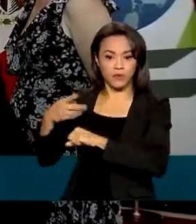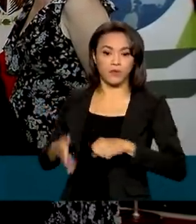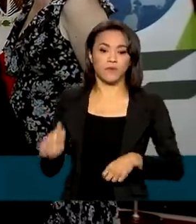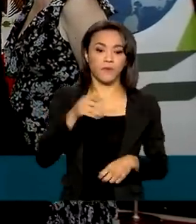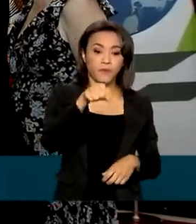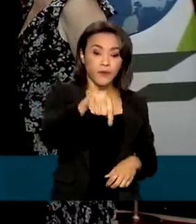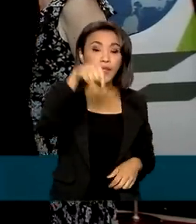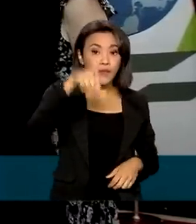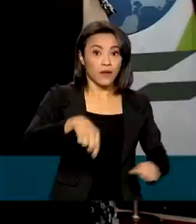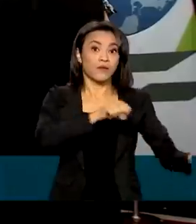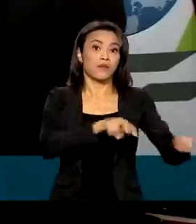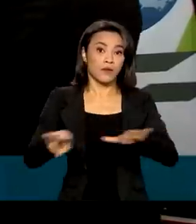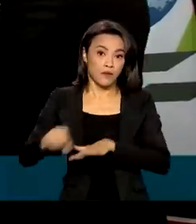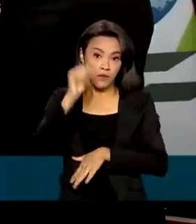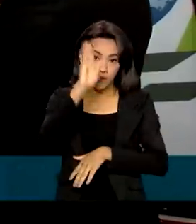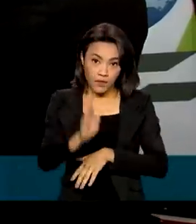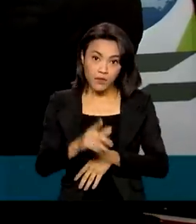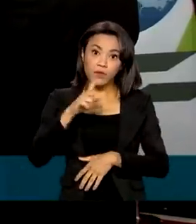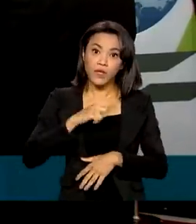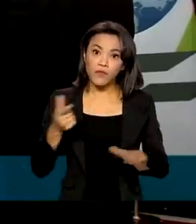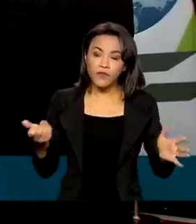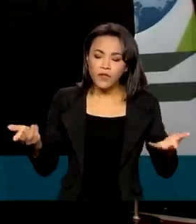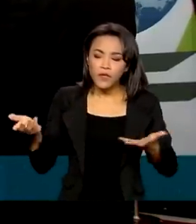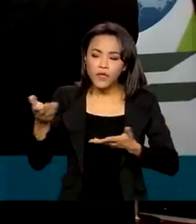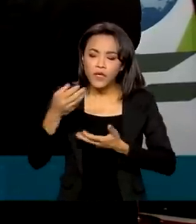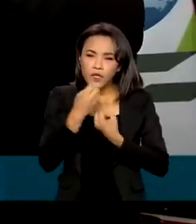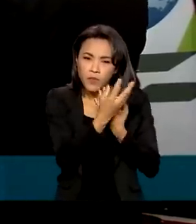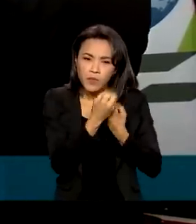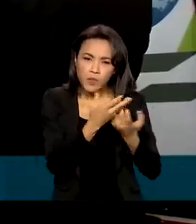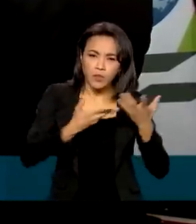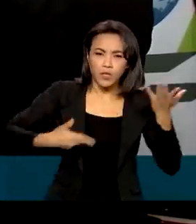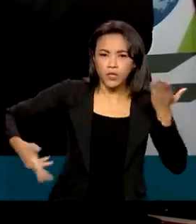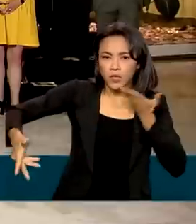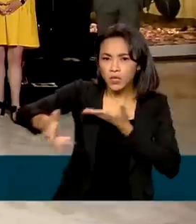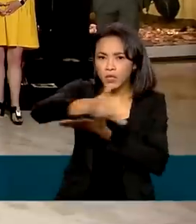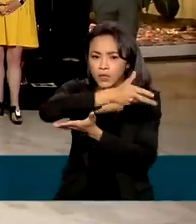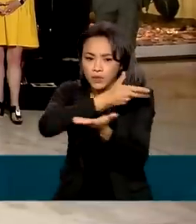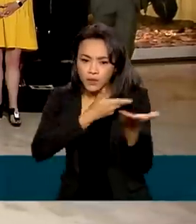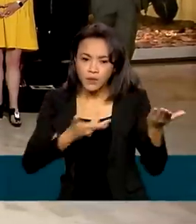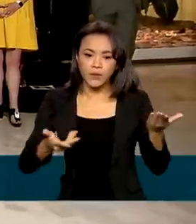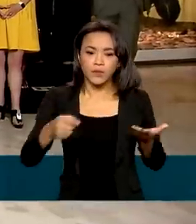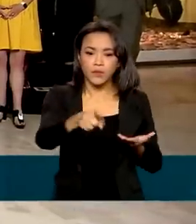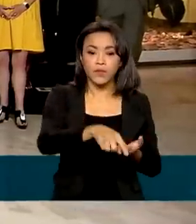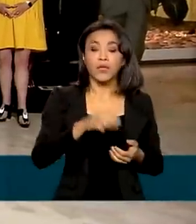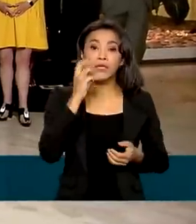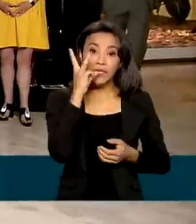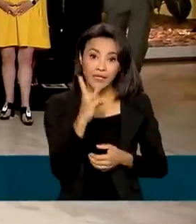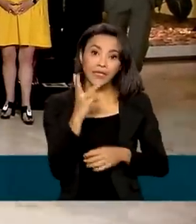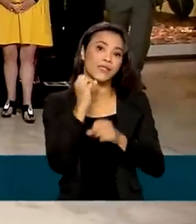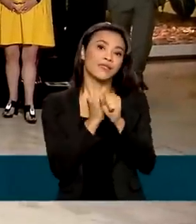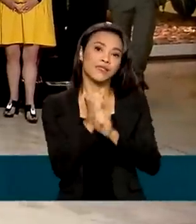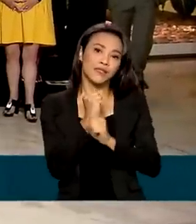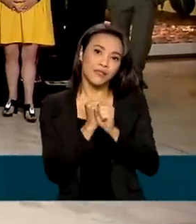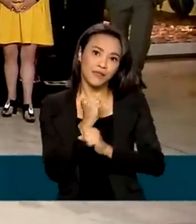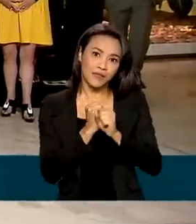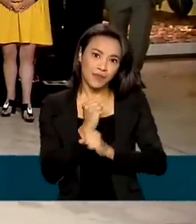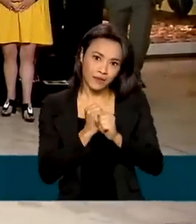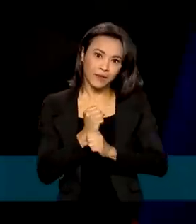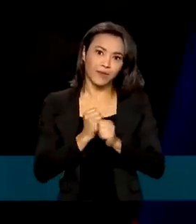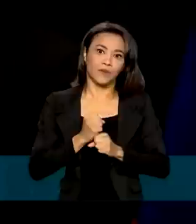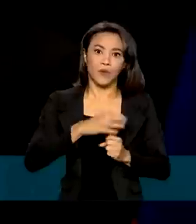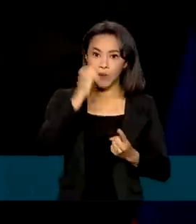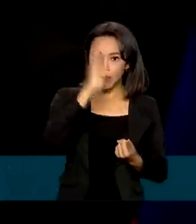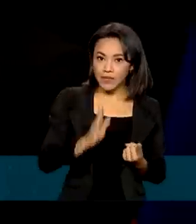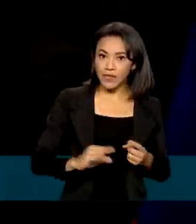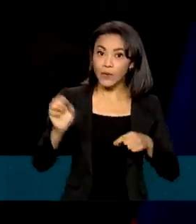no comando do programa regional da OCDE para a América Latina e o Caribe. Após 3 anos co-presidido pelo Brasil e México,